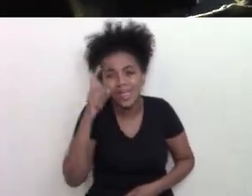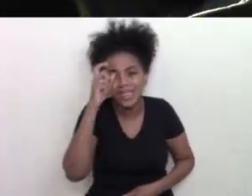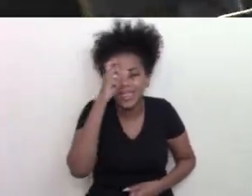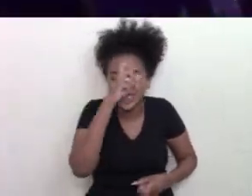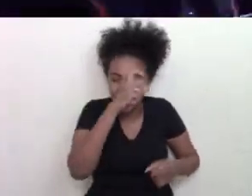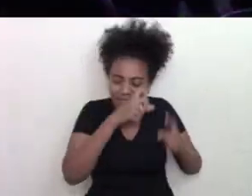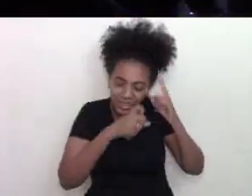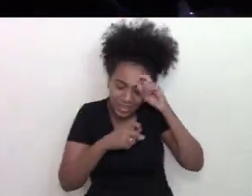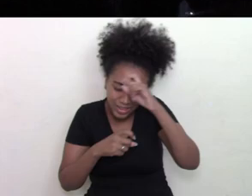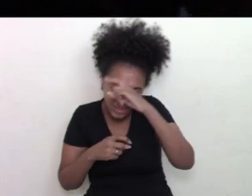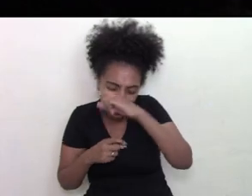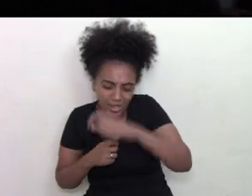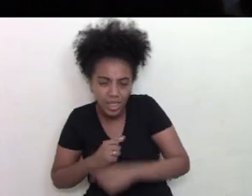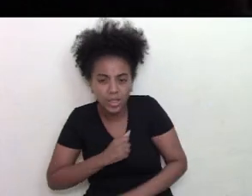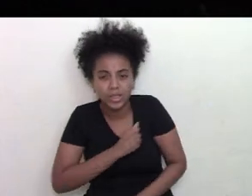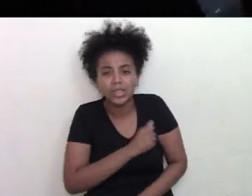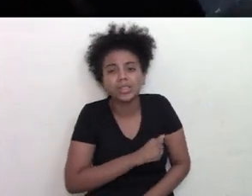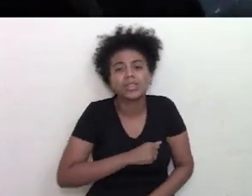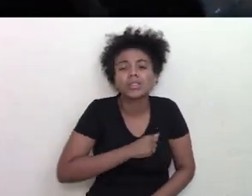seguir sozinho, sem